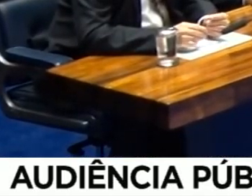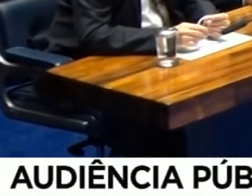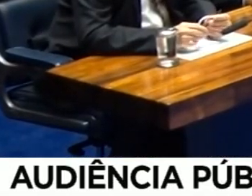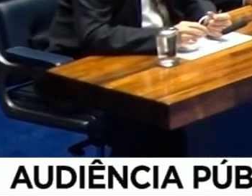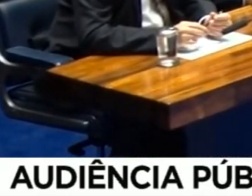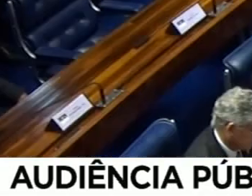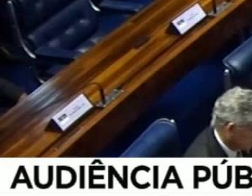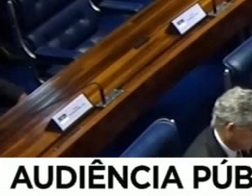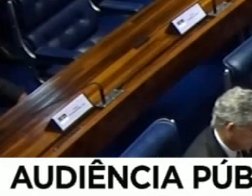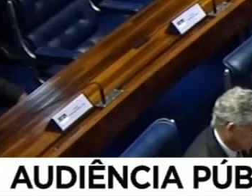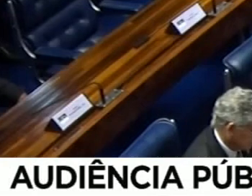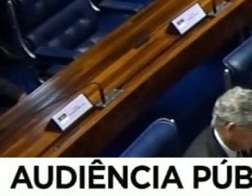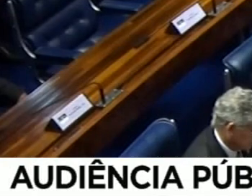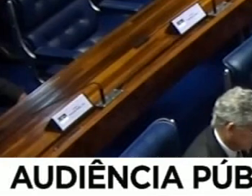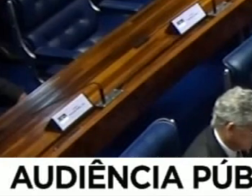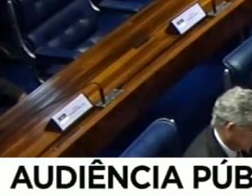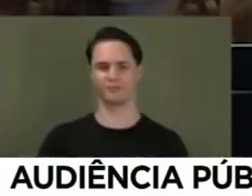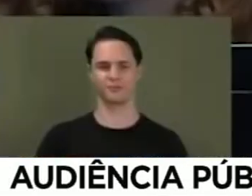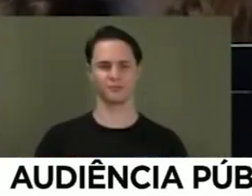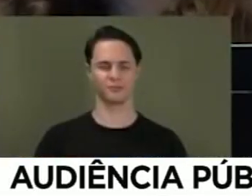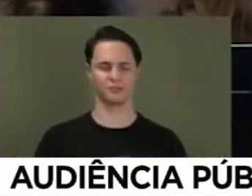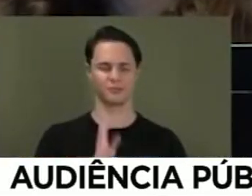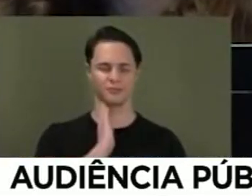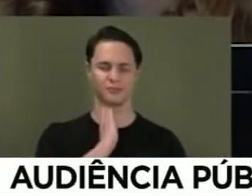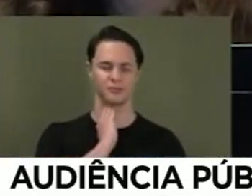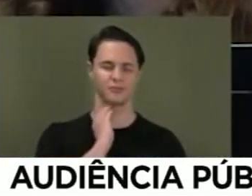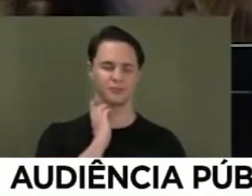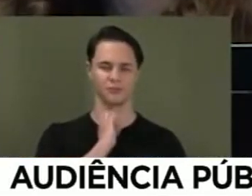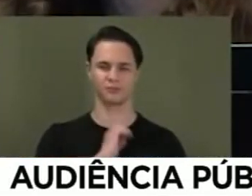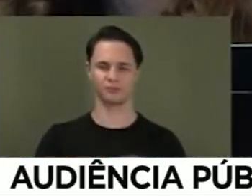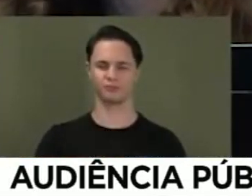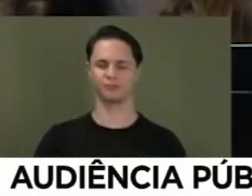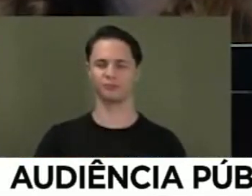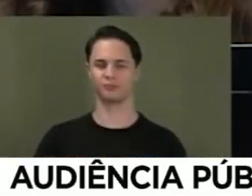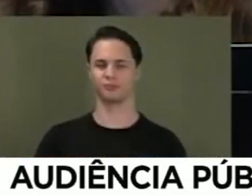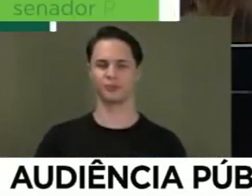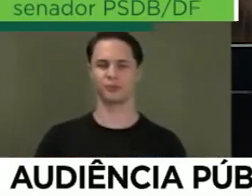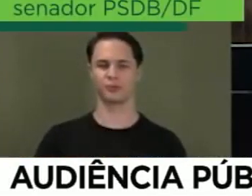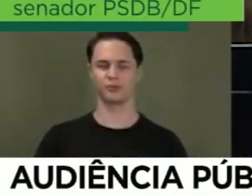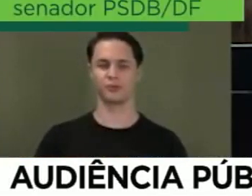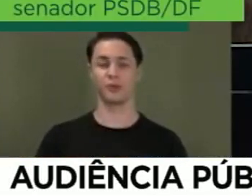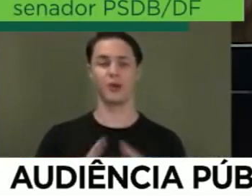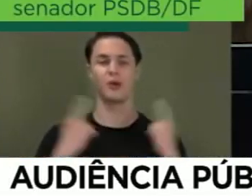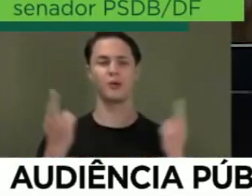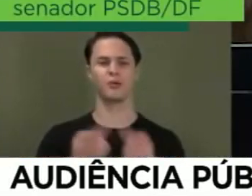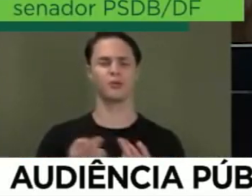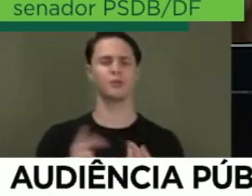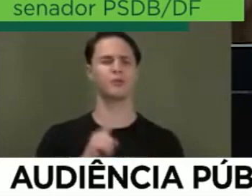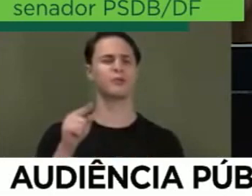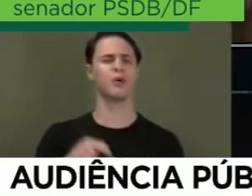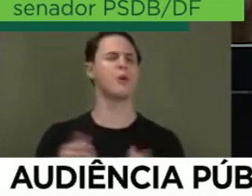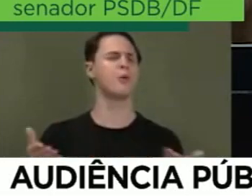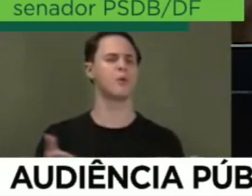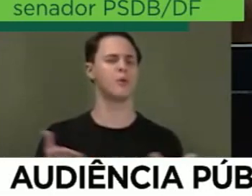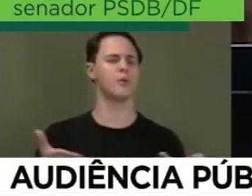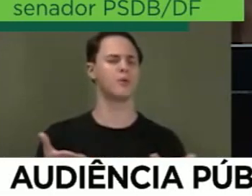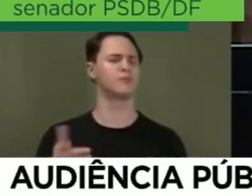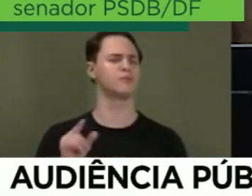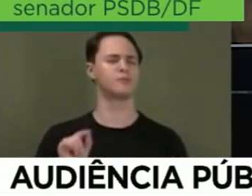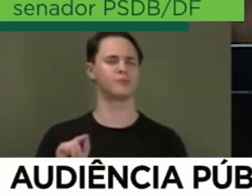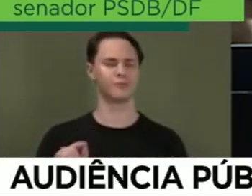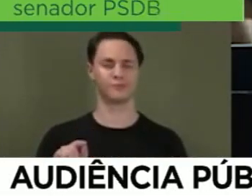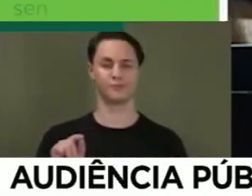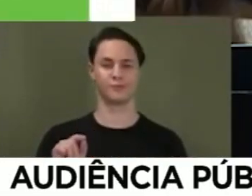pasta do Executivo há 50 anos. Estamos aqui hoje para prestar a nossa homenagem a um brasileiro